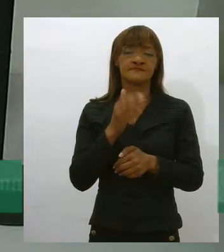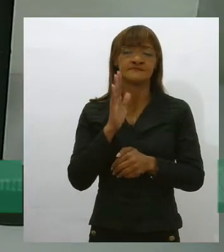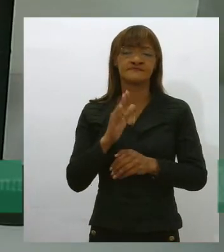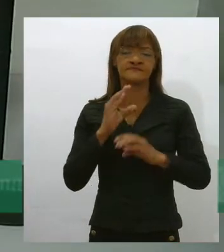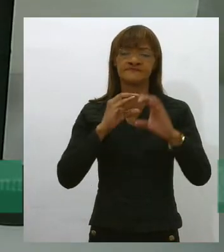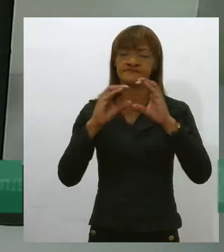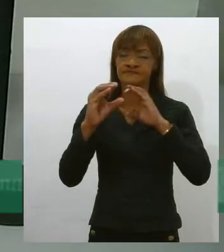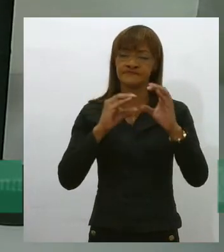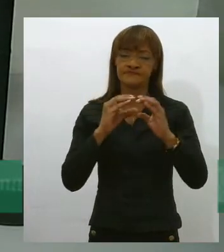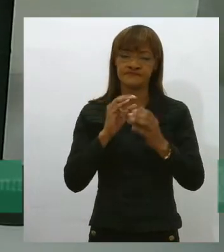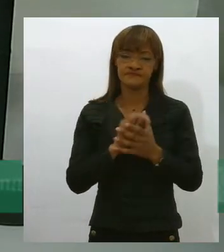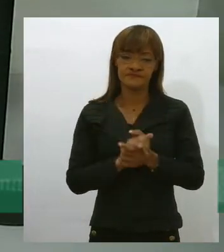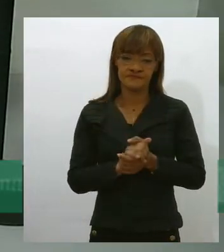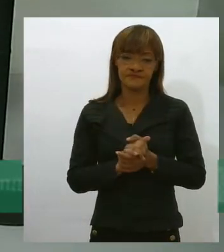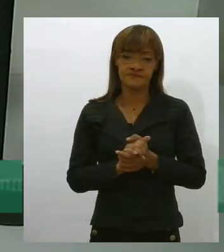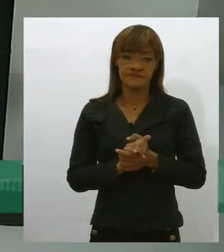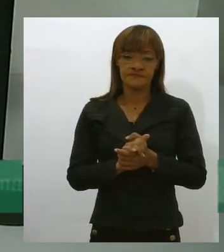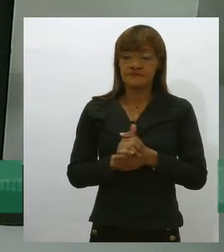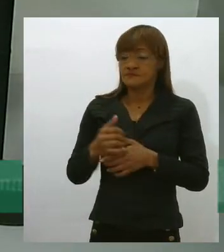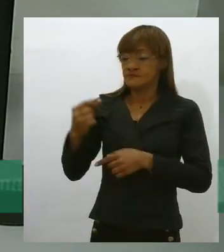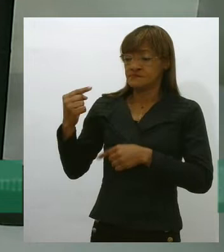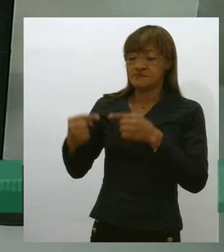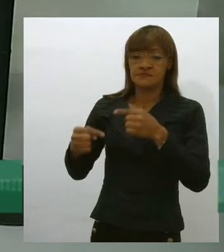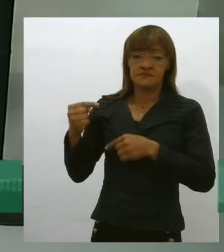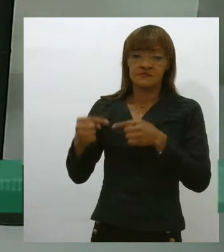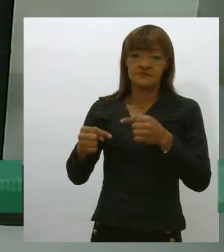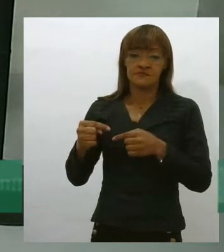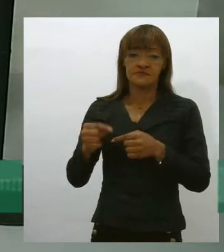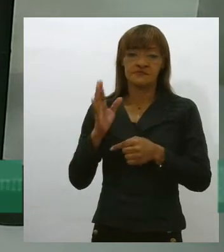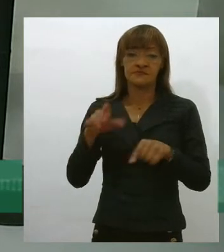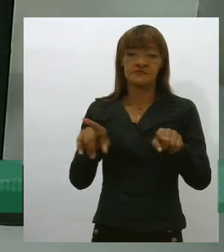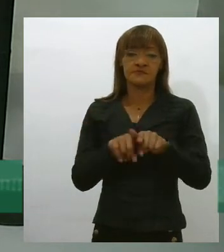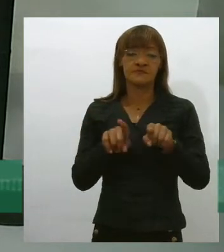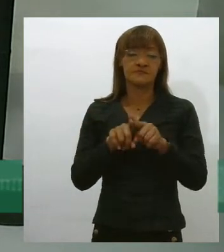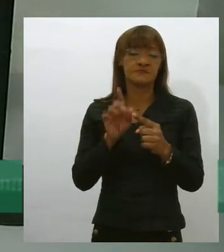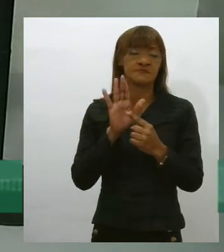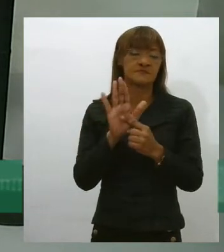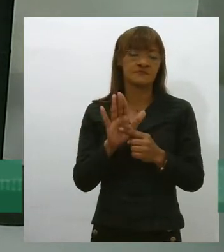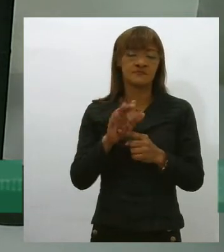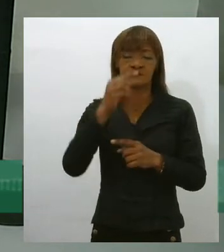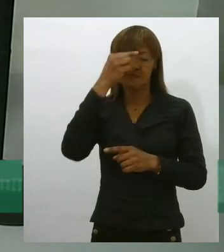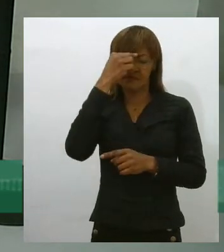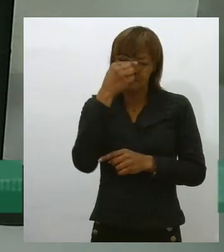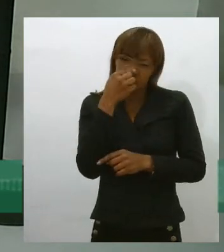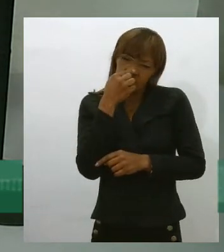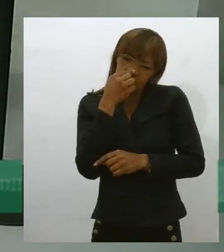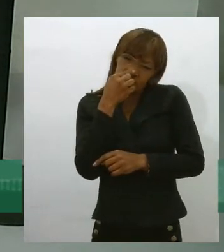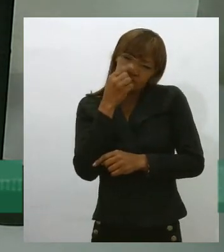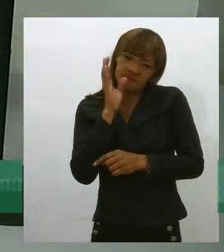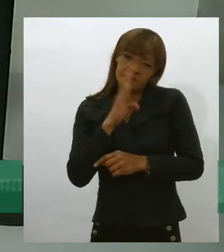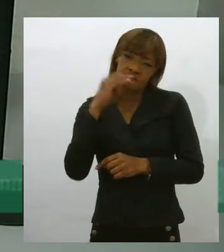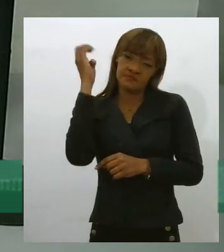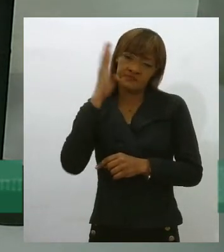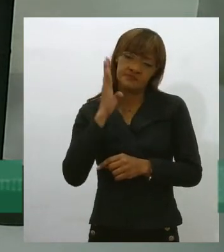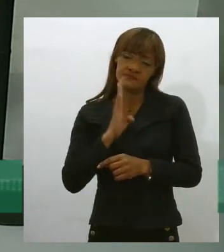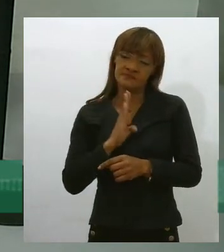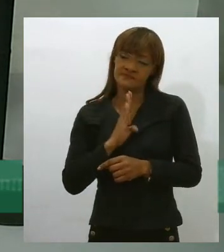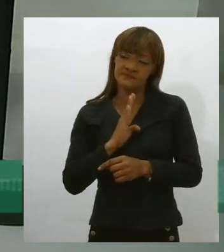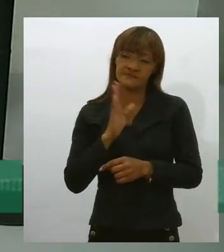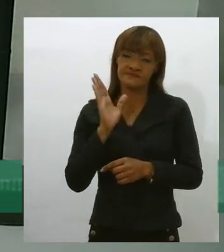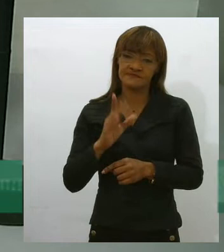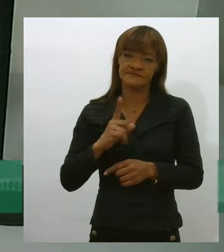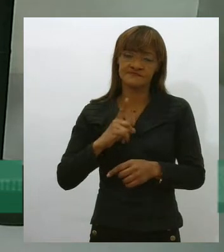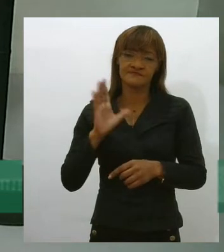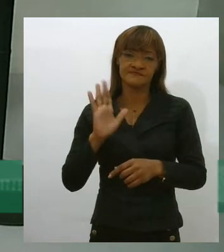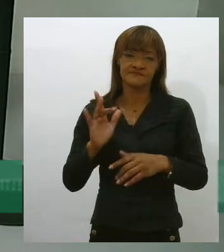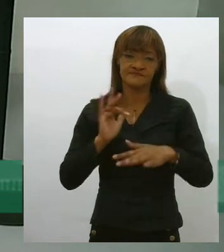sobre esse debate né É trazemos também a questão do caráter da concessão no Brasil tem de as redes né EA